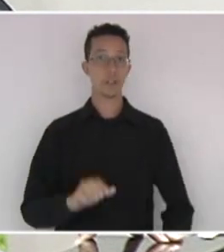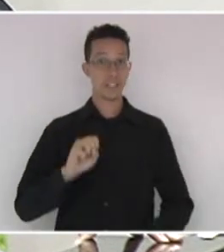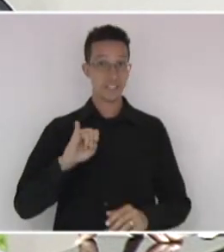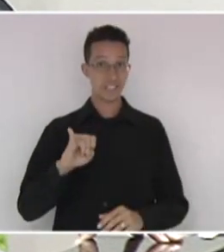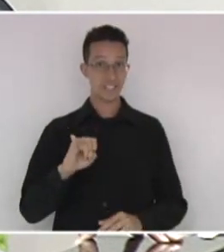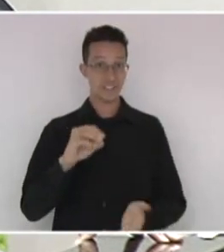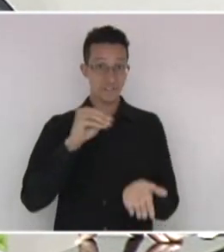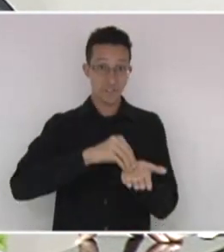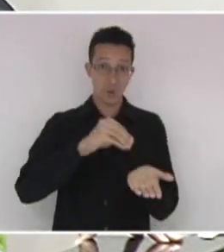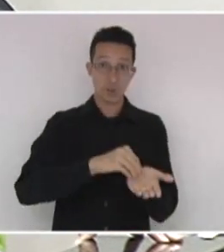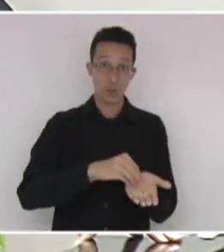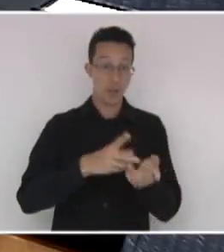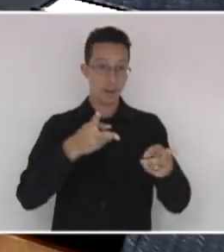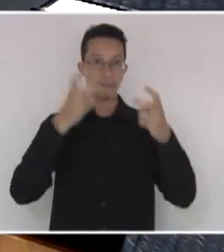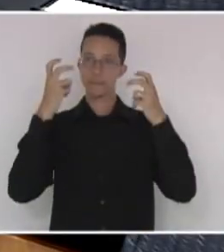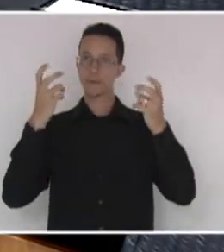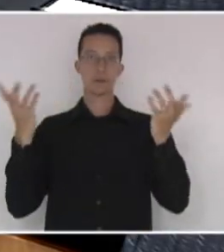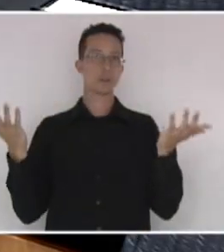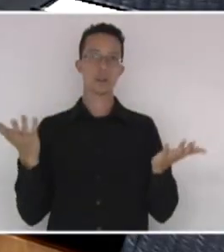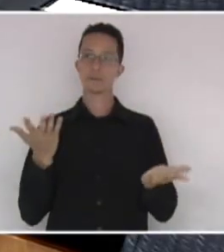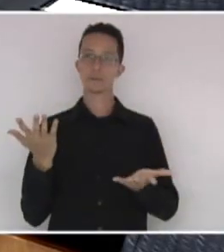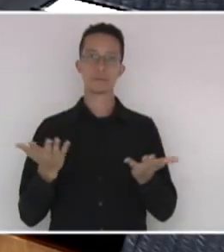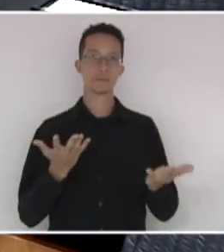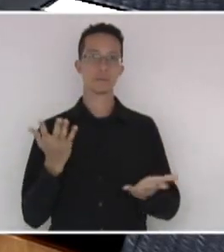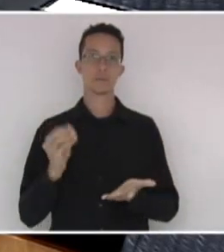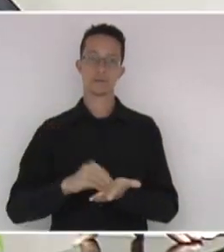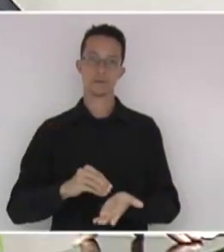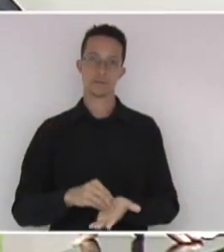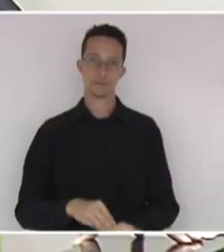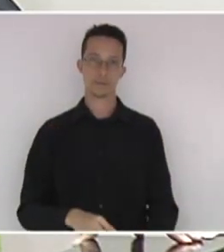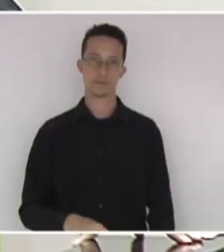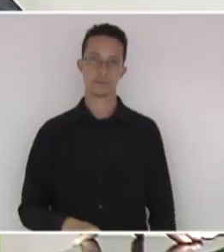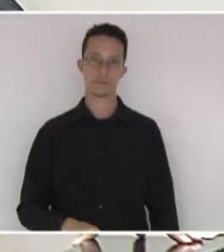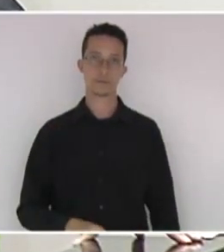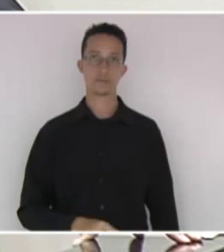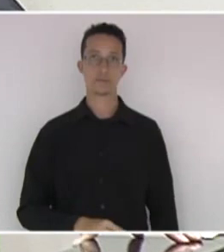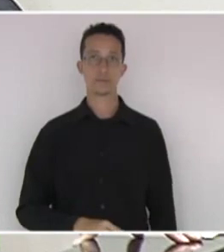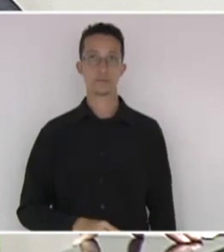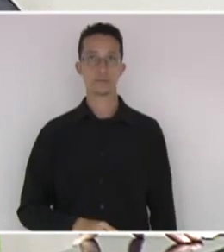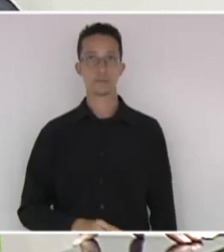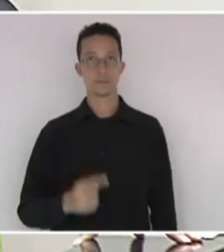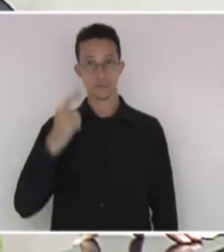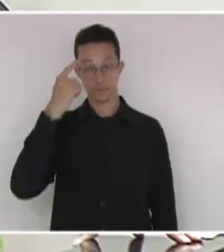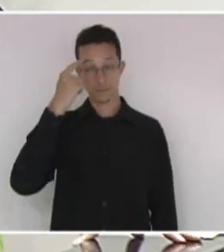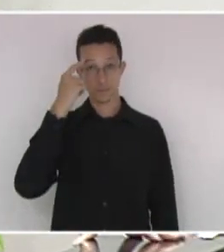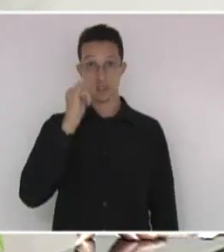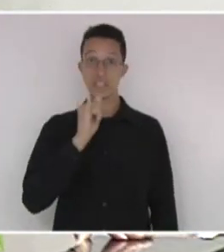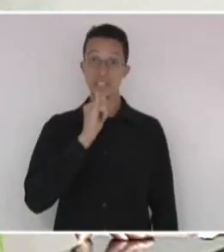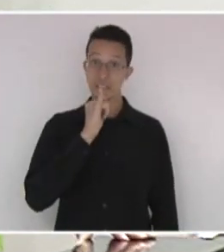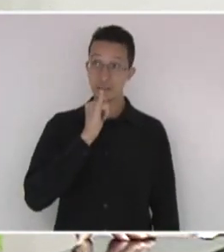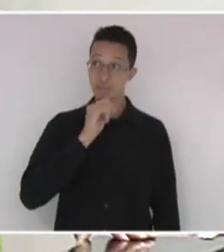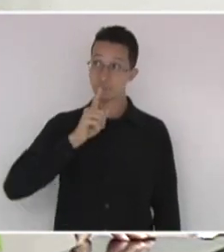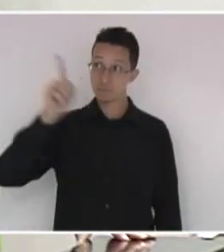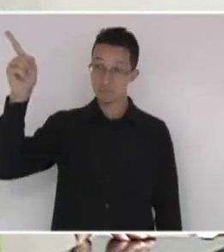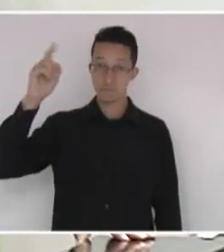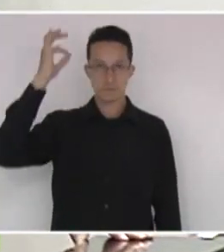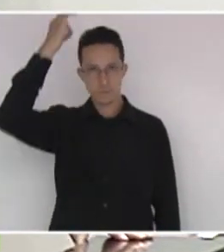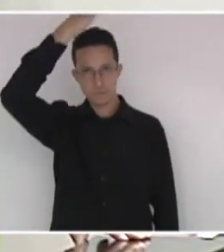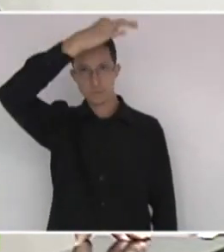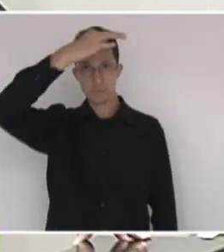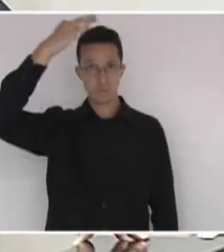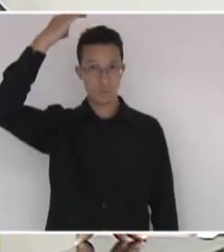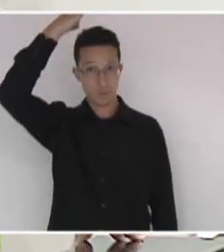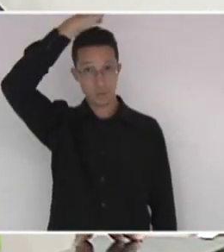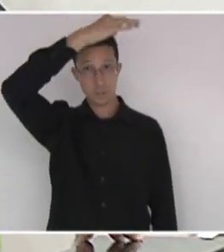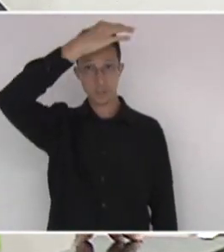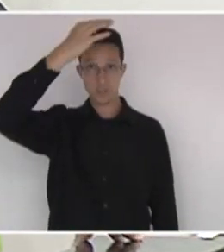perde. Mas não é isso que a gente tem que fazer. Eu acho que o exemplo do Estado do Espírito Santo, os irmãos capixabas,